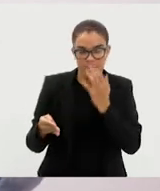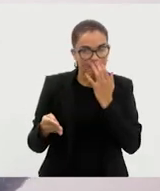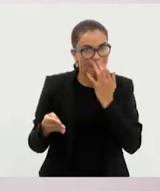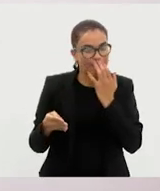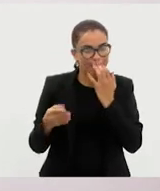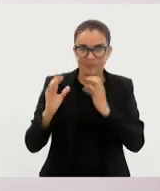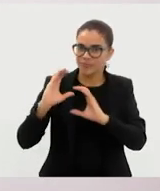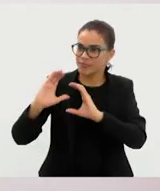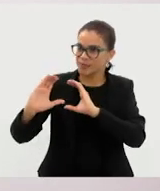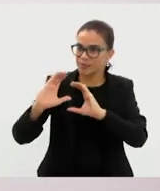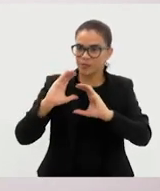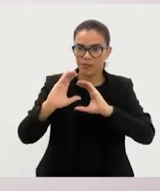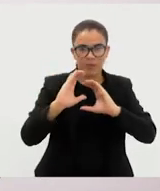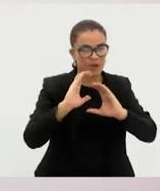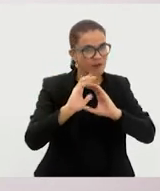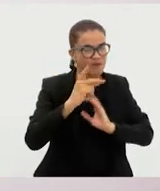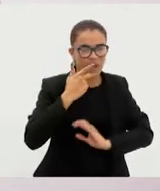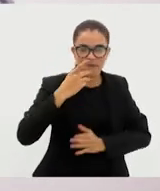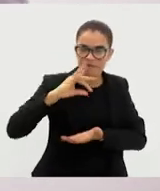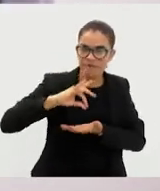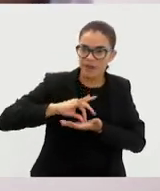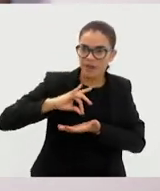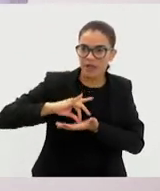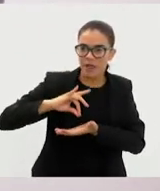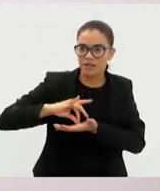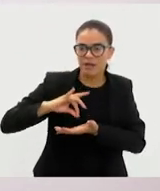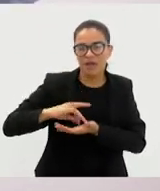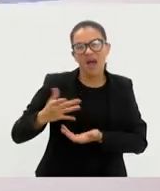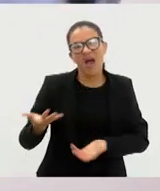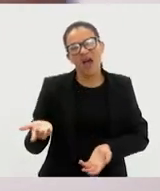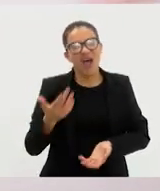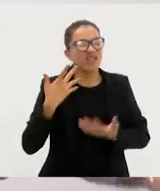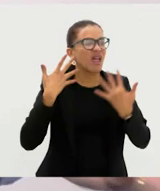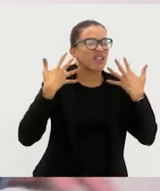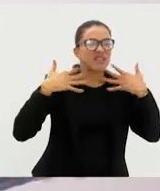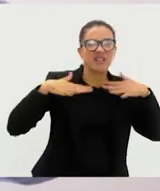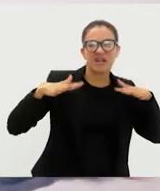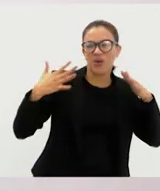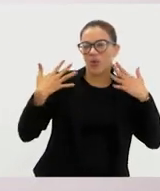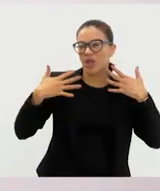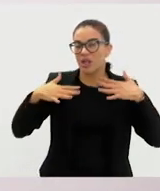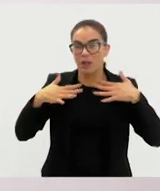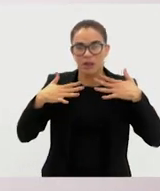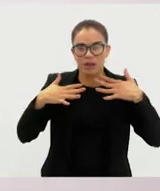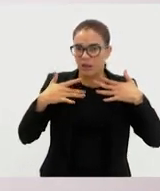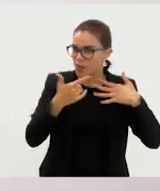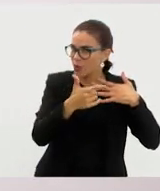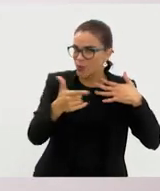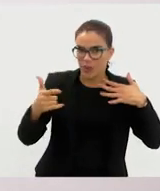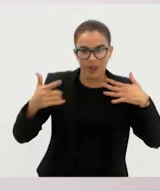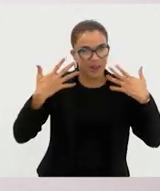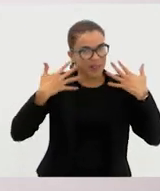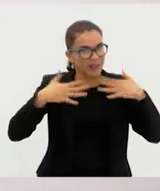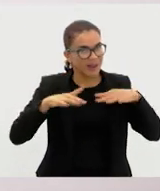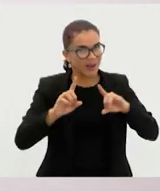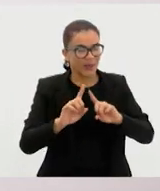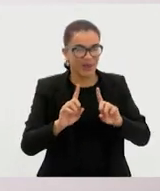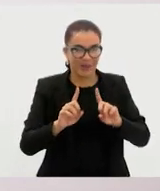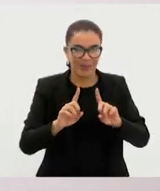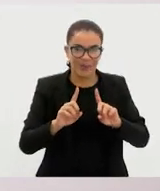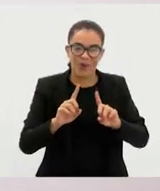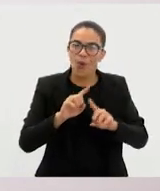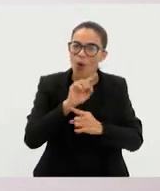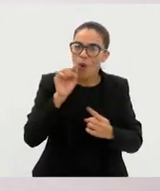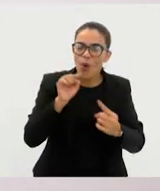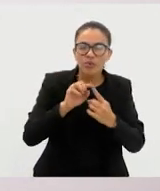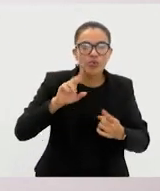tem que ser realista, porque, estou tranquilo, vou... Não é para gerar caos, nem